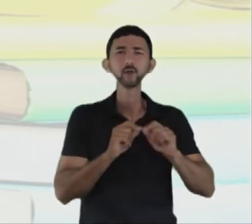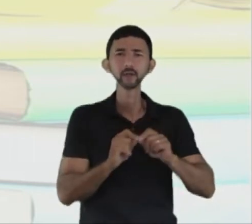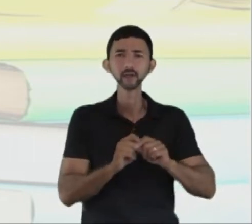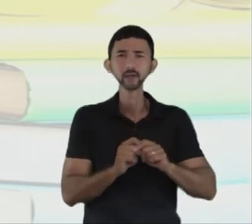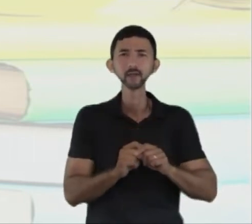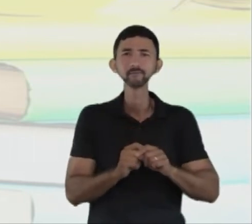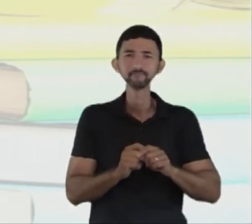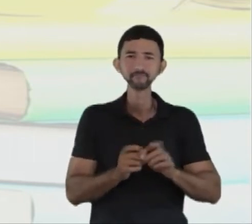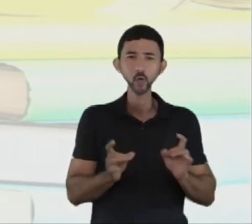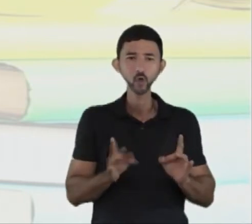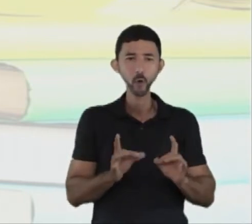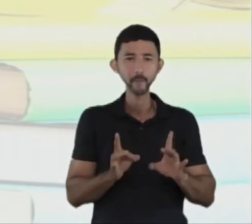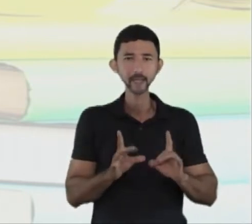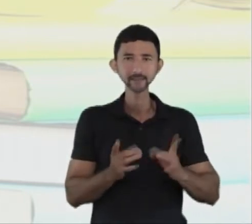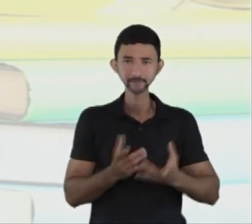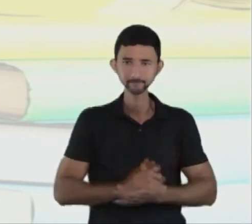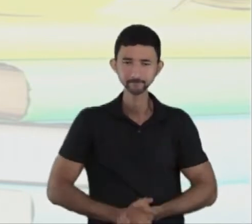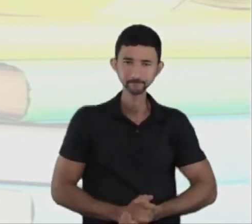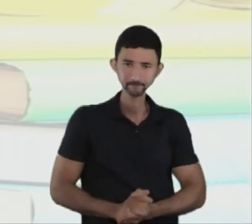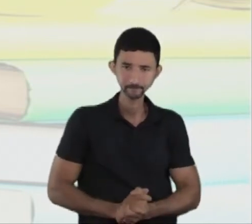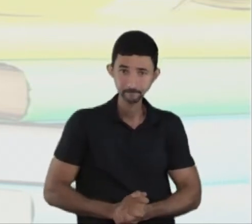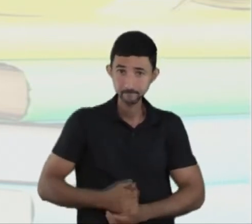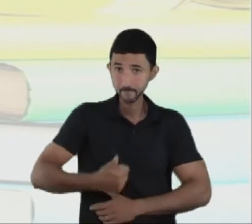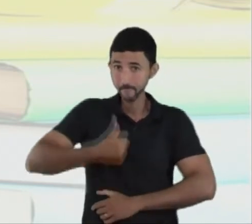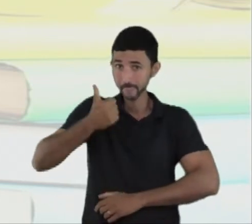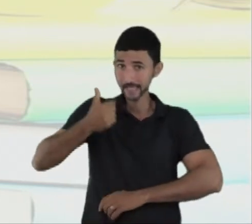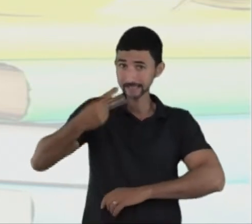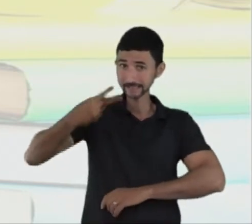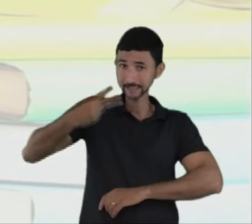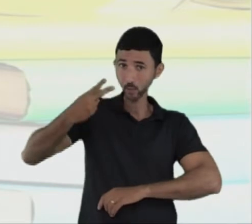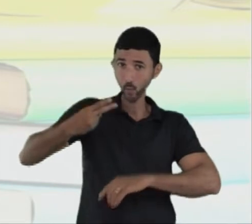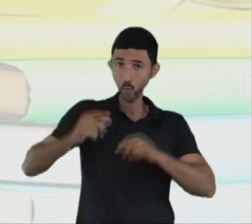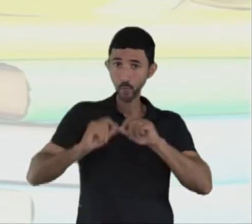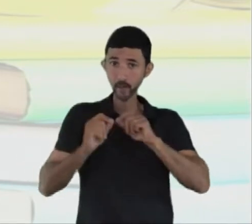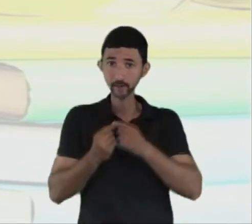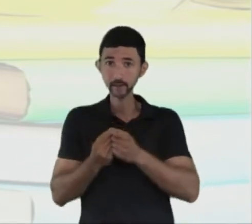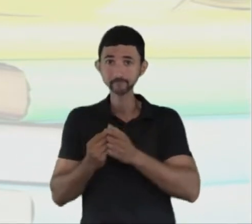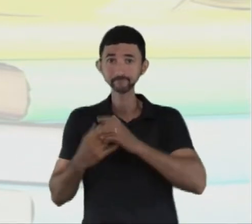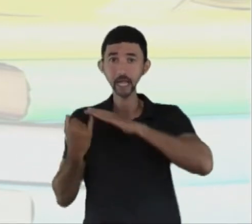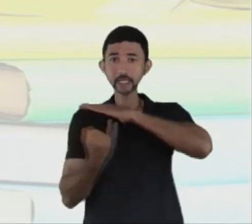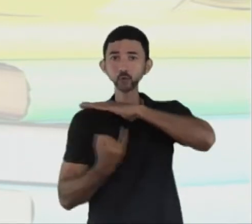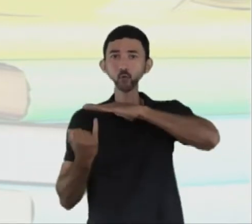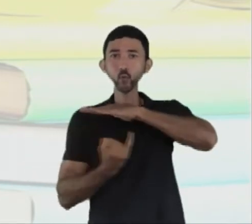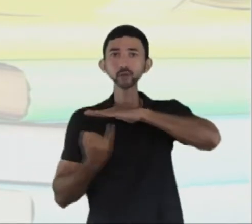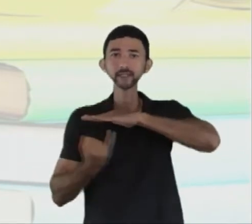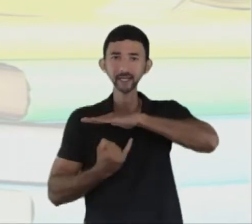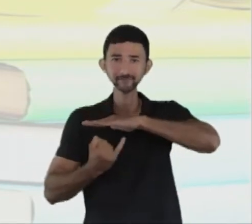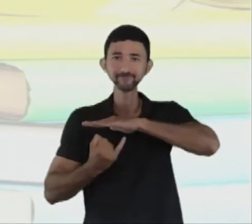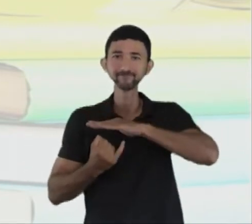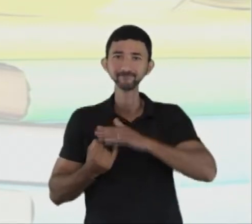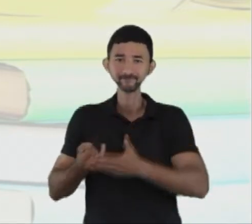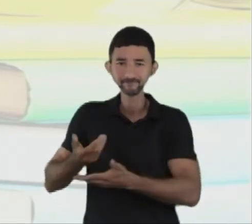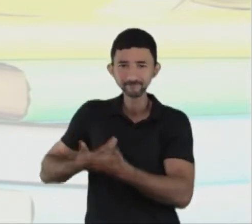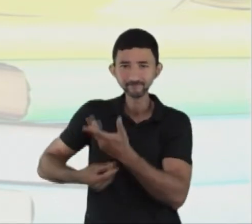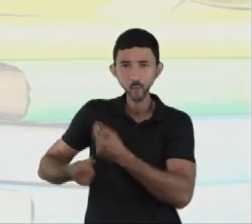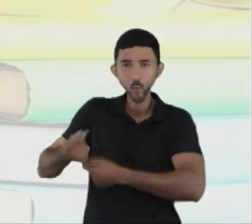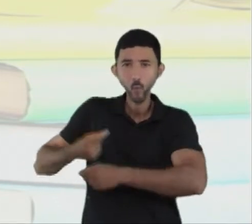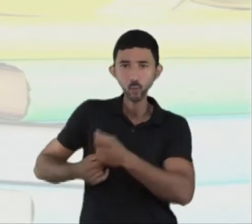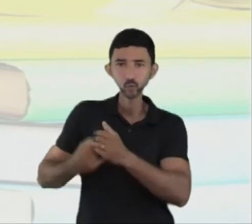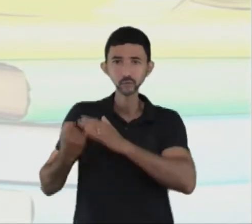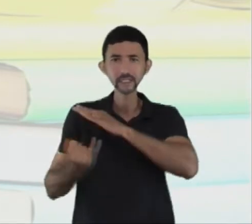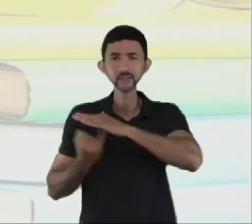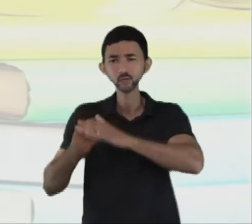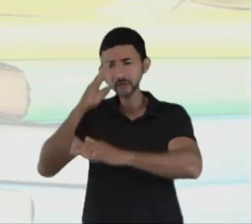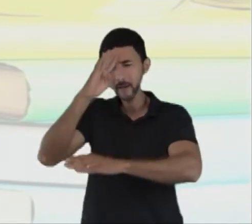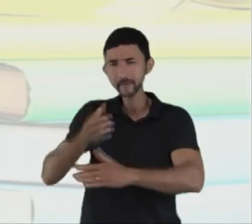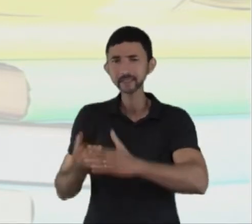comercial. A sua segunda fase, né, é o capitalismo industrial, com a principal atividade